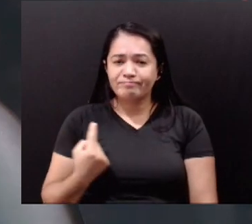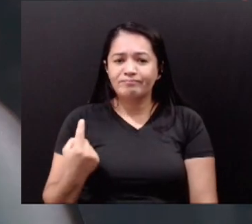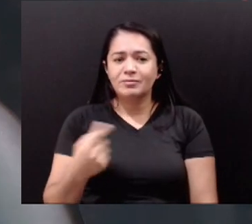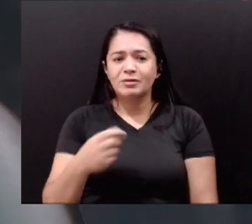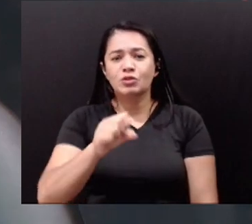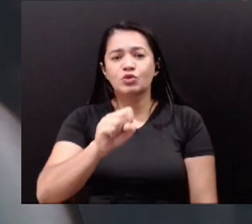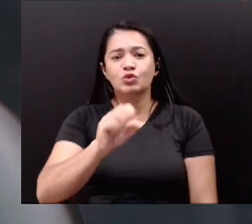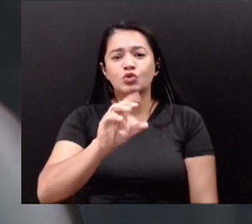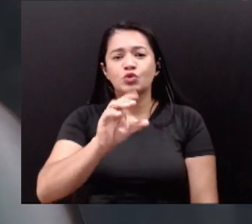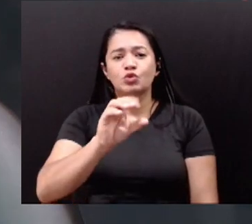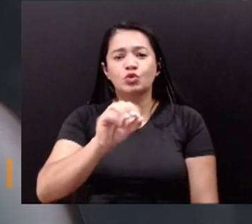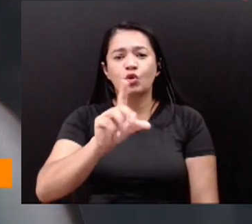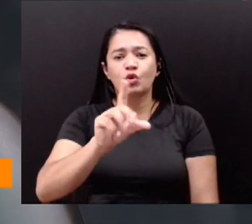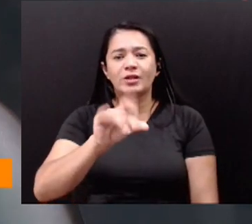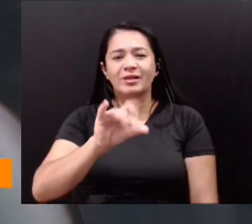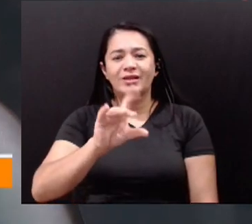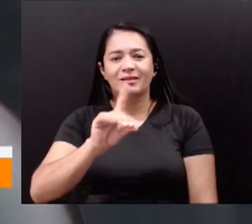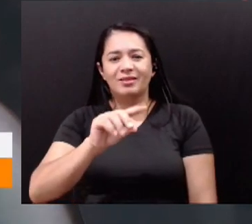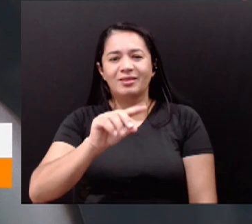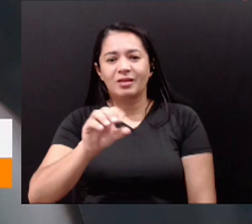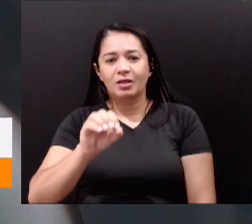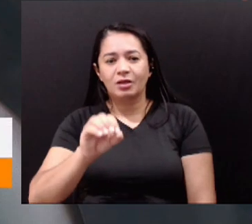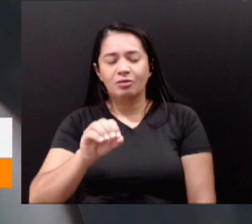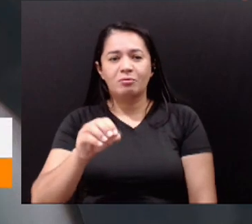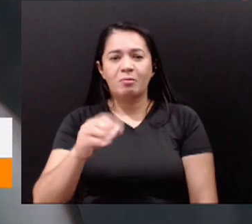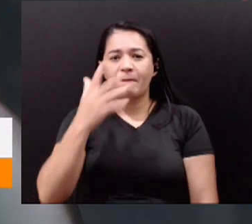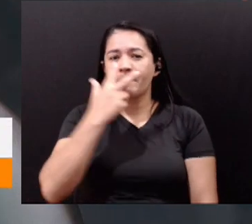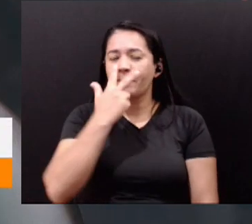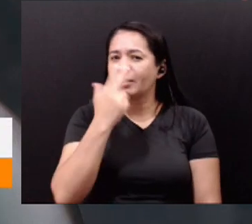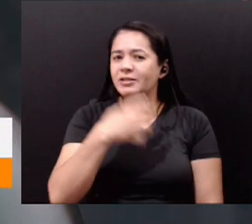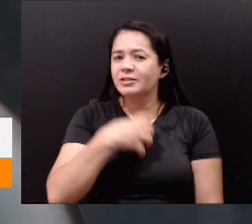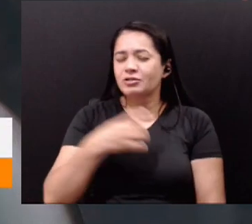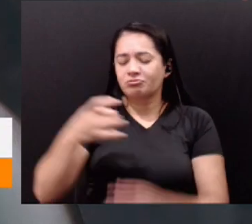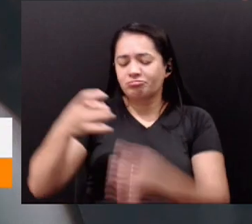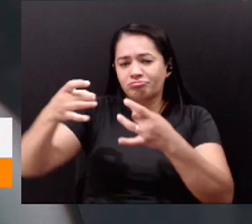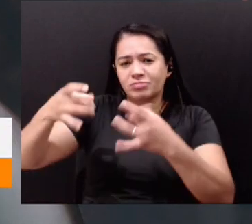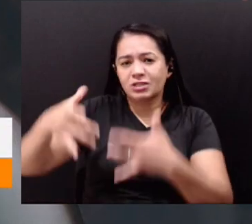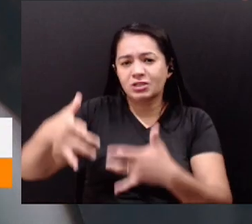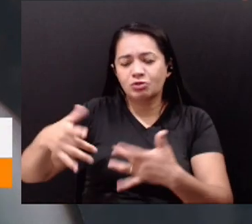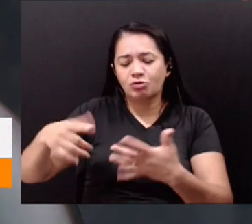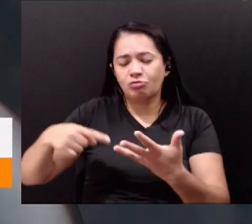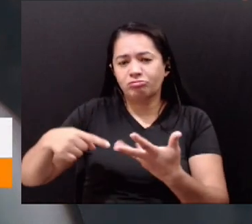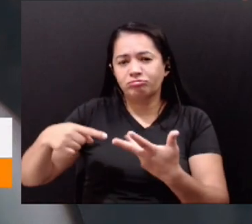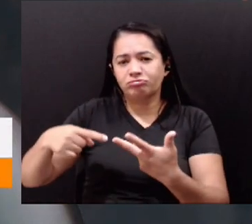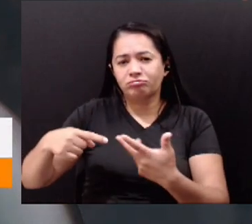inutilidade, abandono, né? Muitas vezes tudo isso acho que pode ser